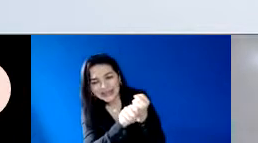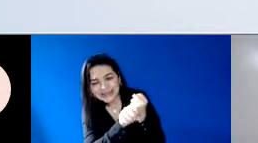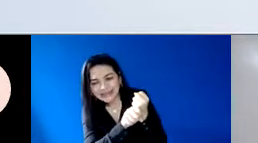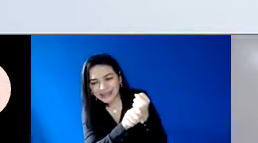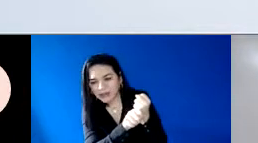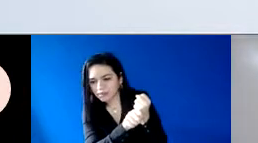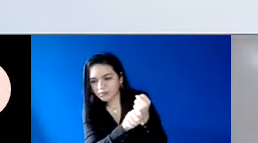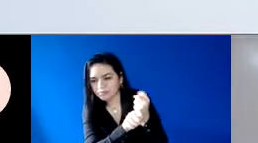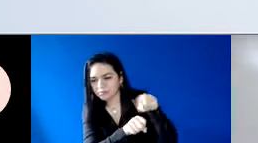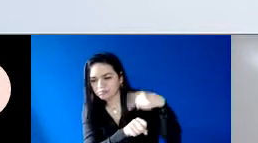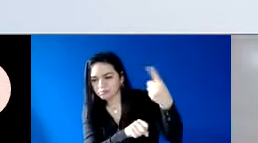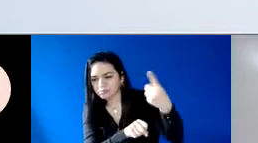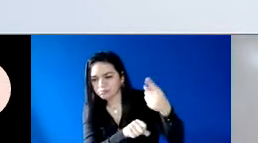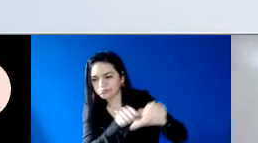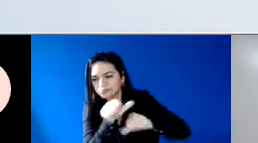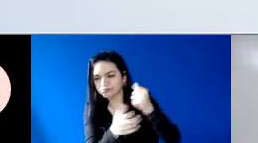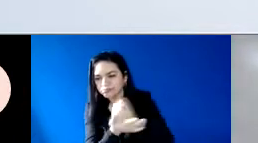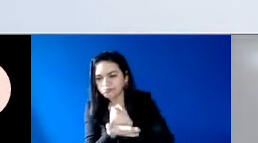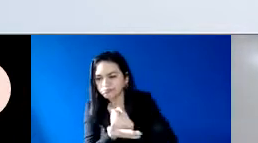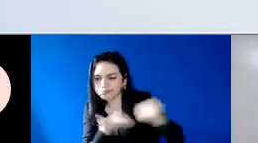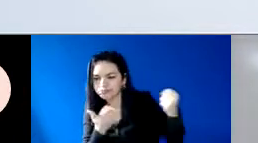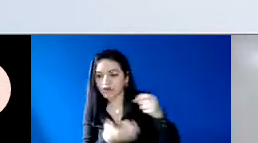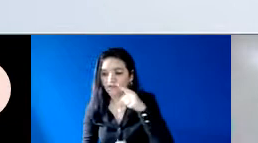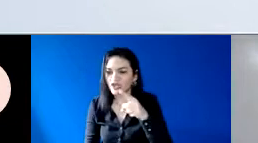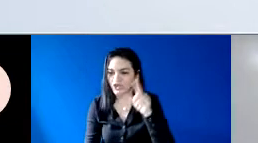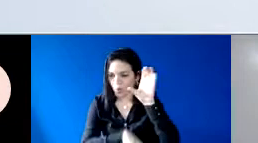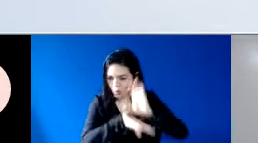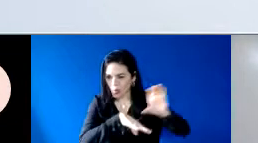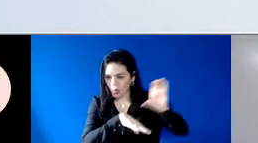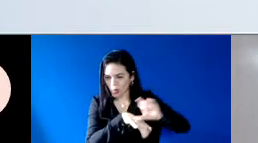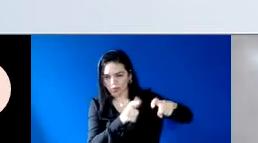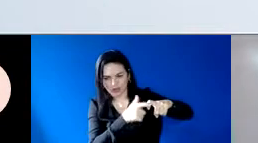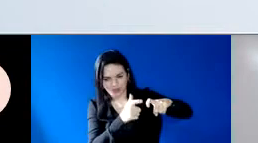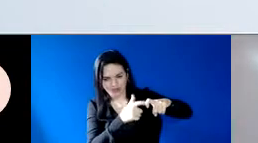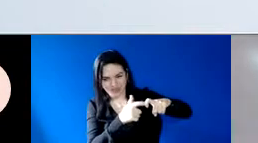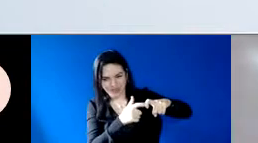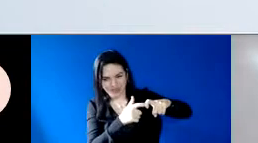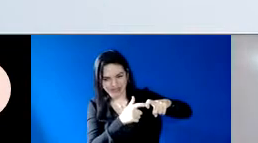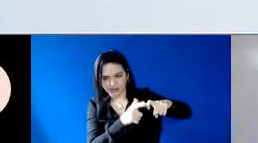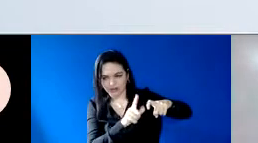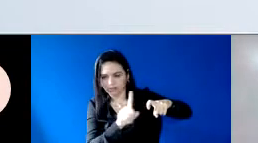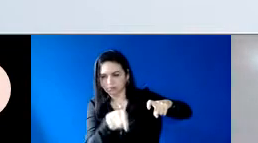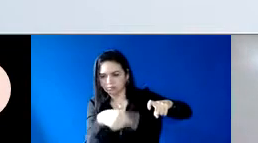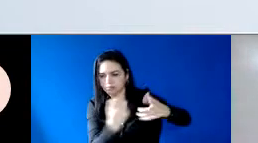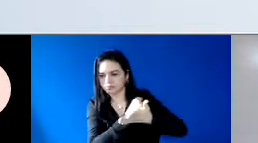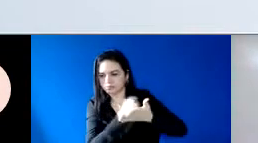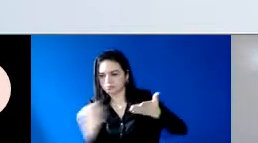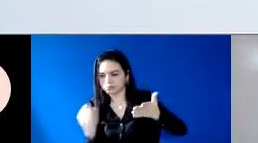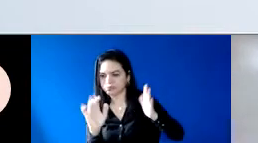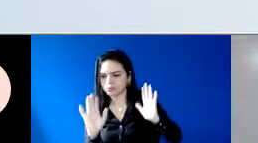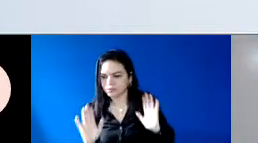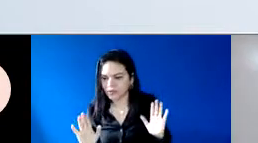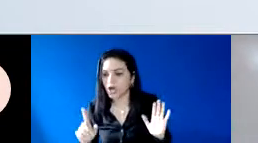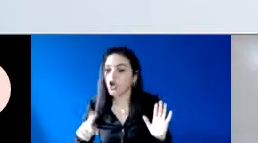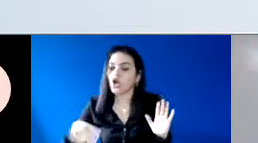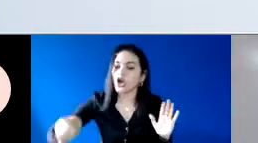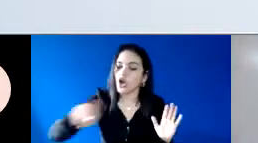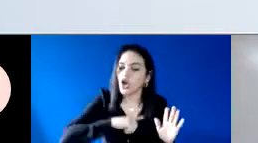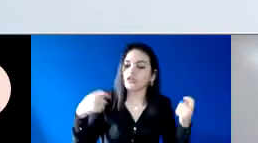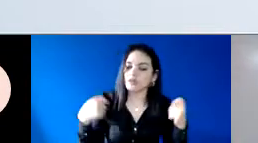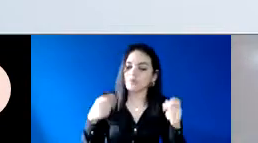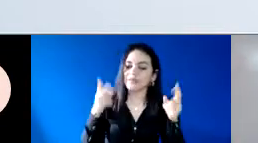desatualizado. Ou seja, o tempo que você passa para fazer um curso de medicina, o mesmo tempo depois já está tudo desatualizado. Então, a gente precisa o tempo